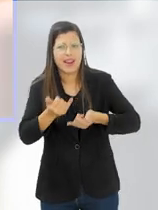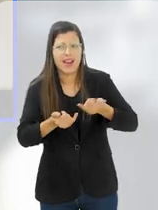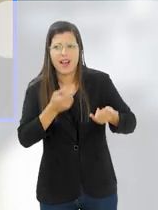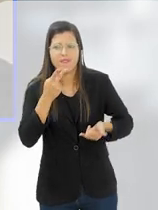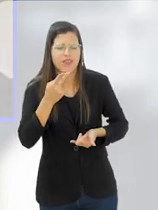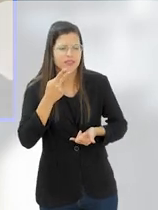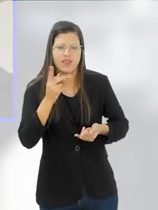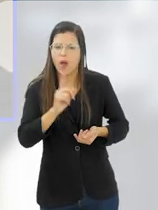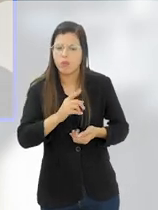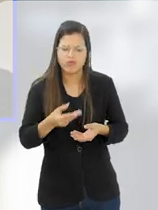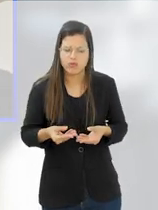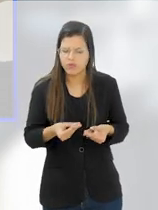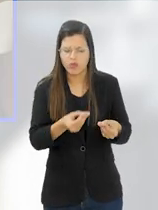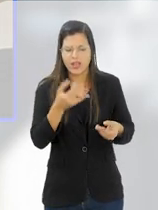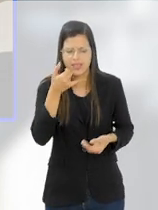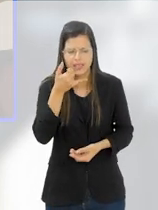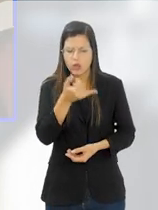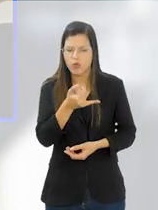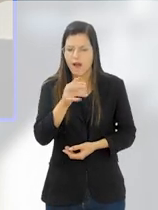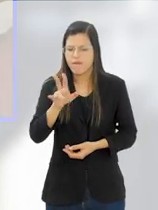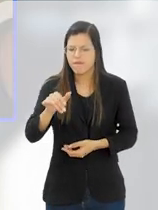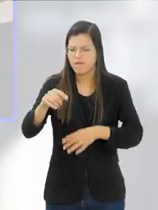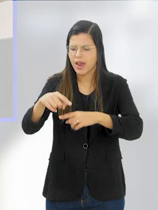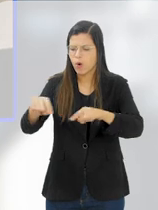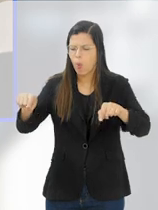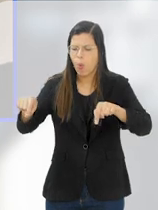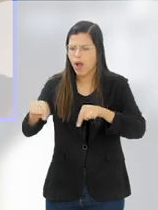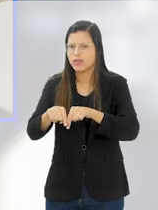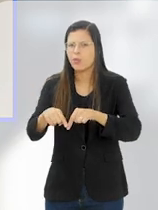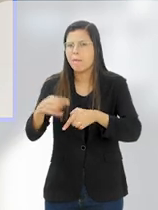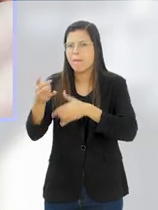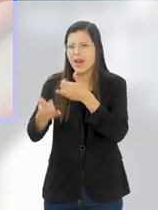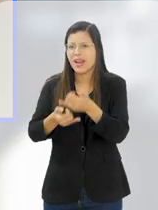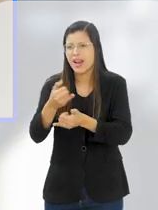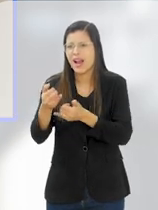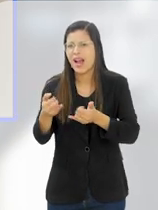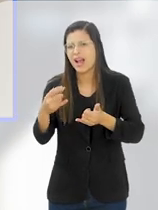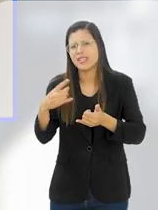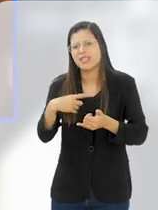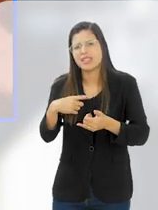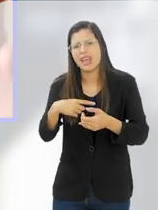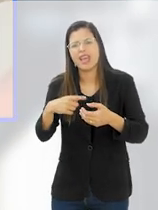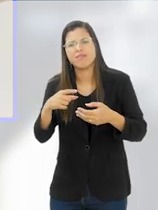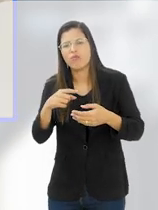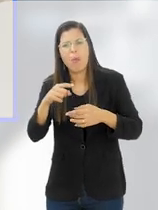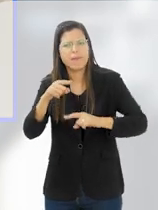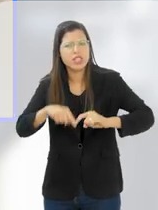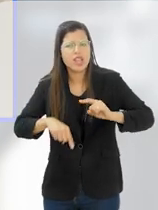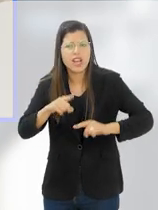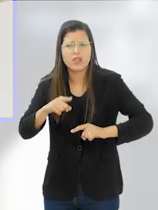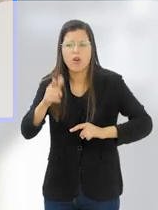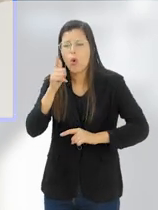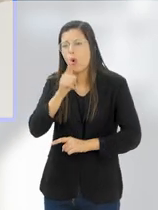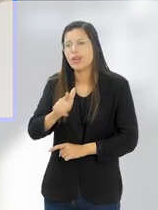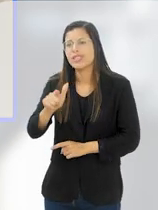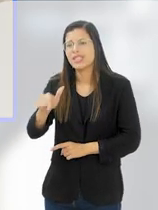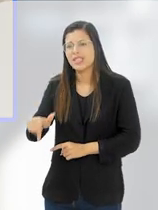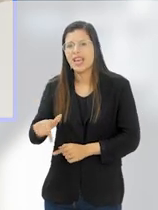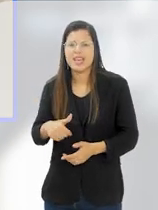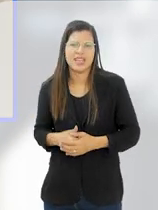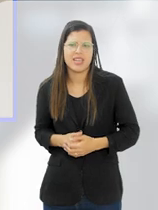ligar. Vai brincar no teu quarto. Tem lá brinquedos, tem lá 3, 4 objetos, a criança vai se virar, ela tem O ócio criatividade. ajuda também,